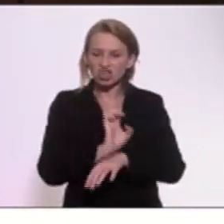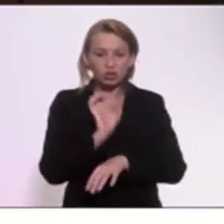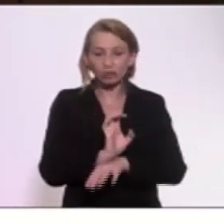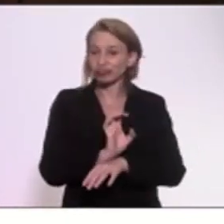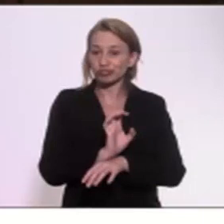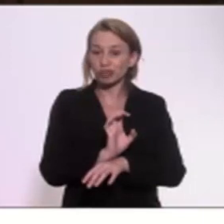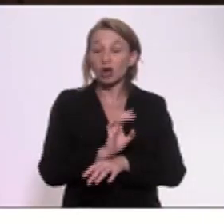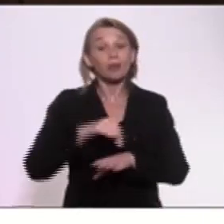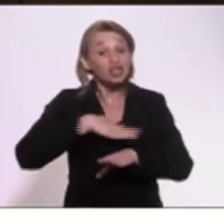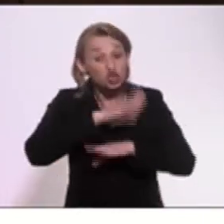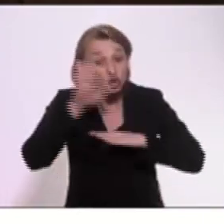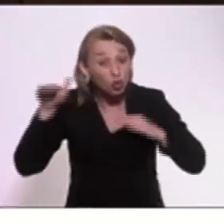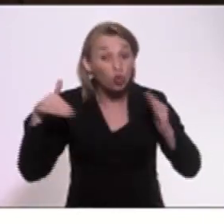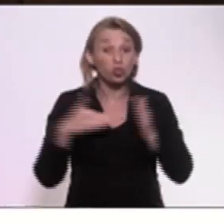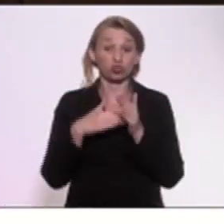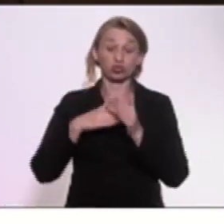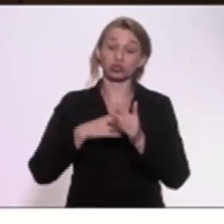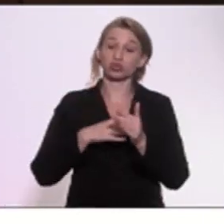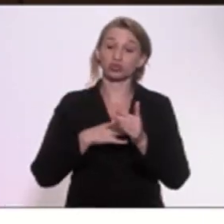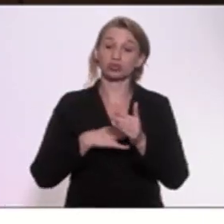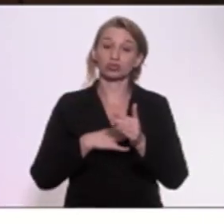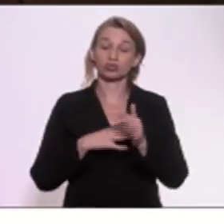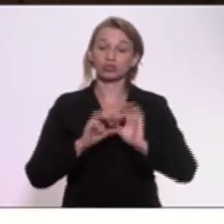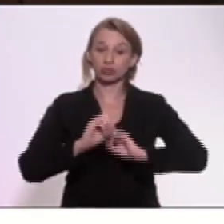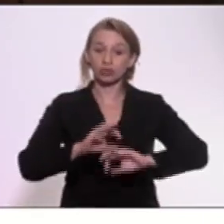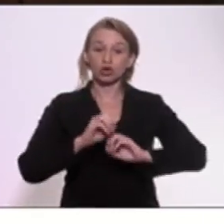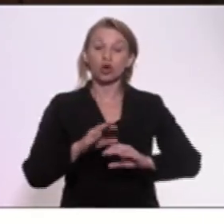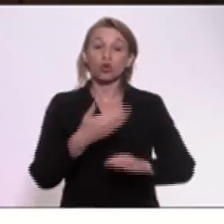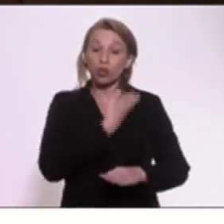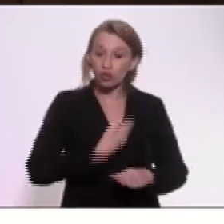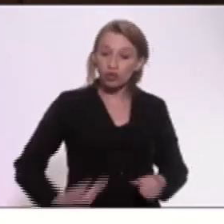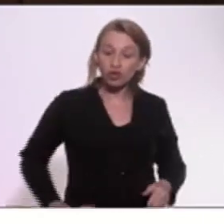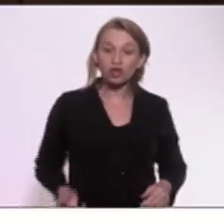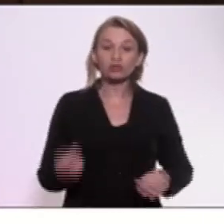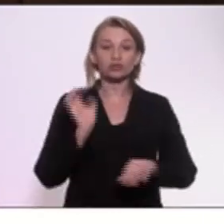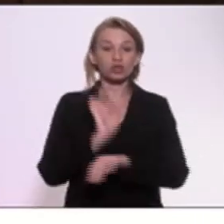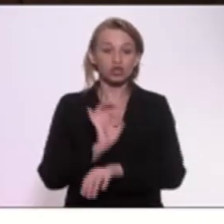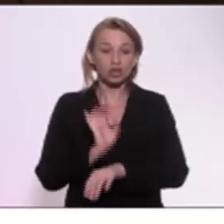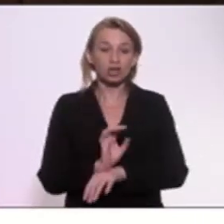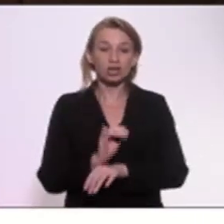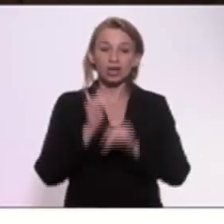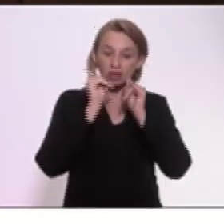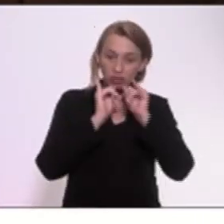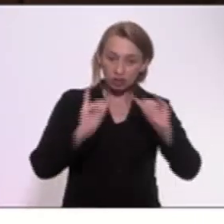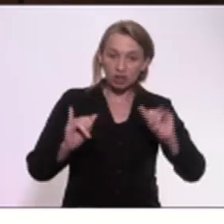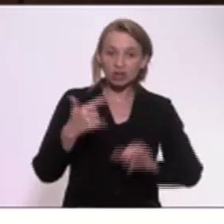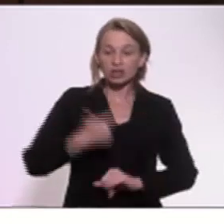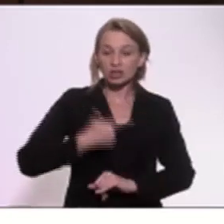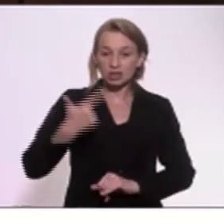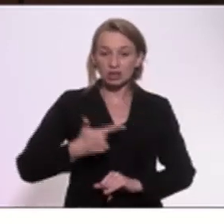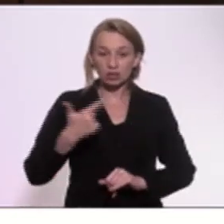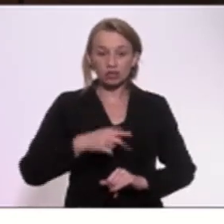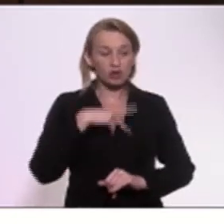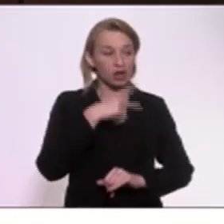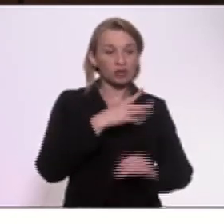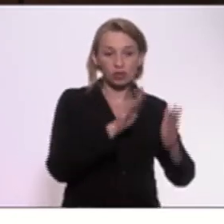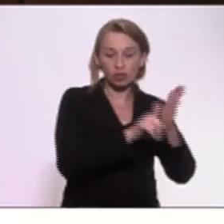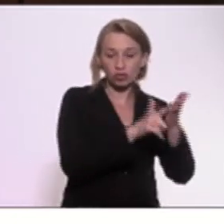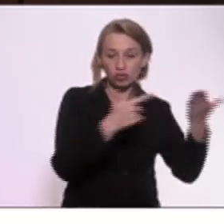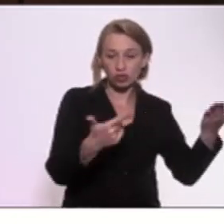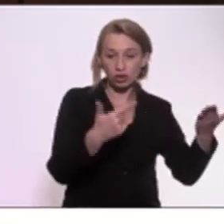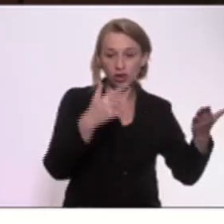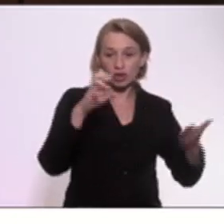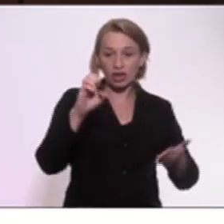sistema estadual de educação. O governo do estado teria anunciado, segundo matéria publicada hoje no Jornal